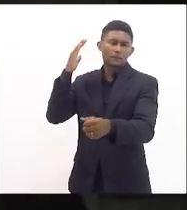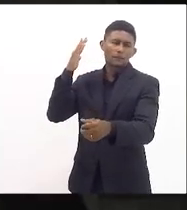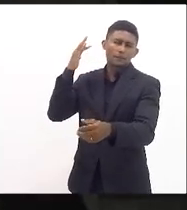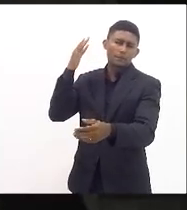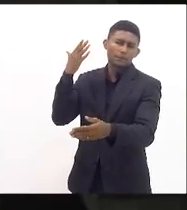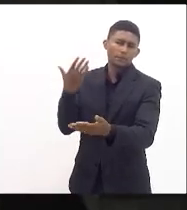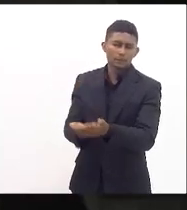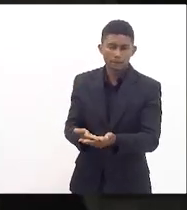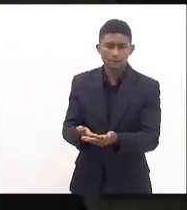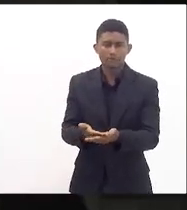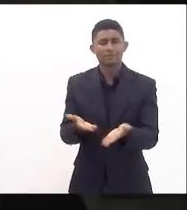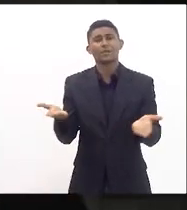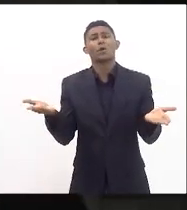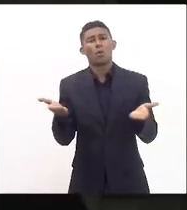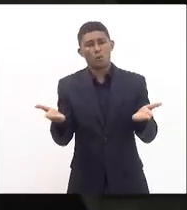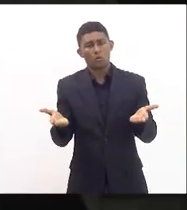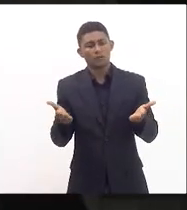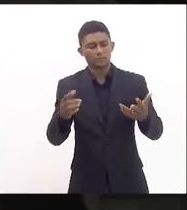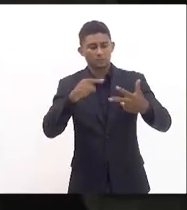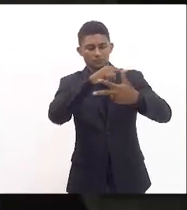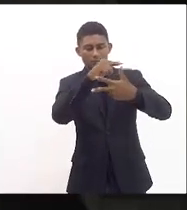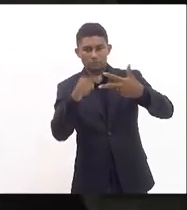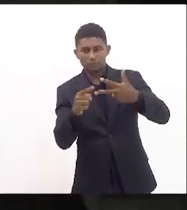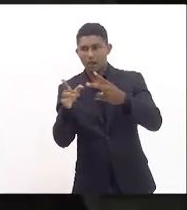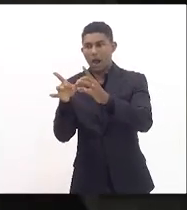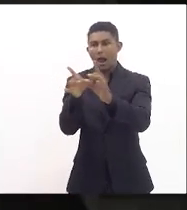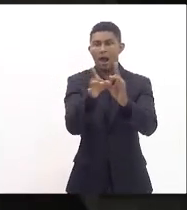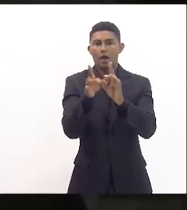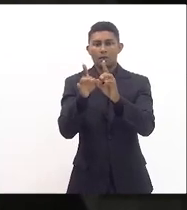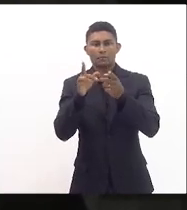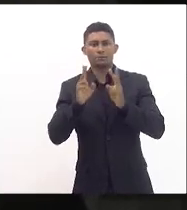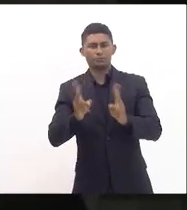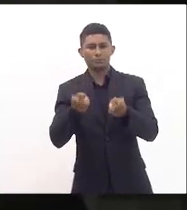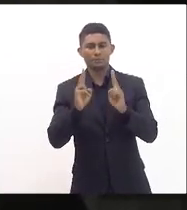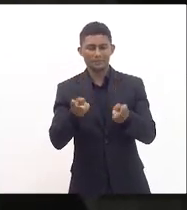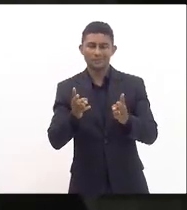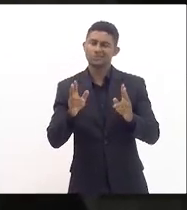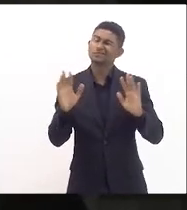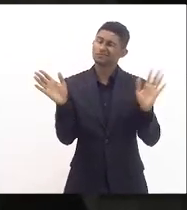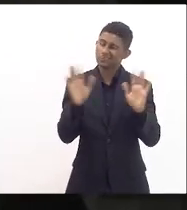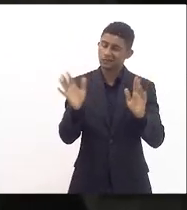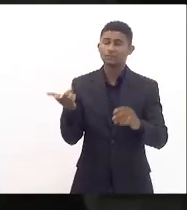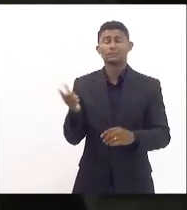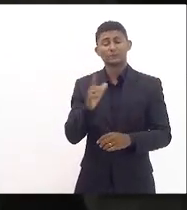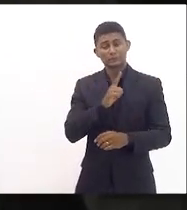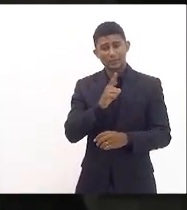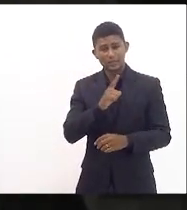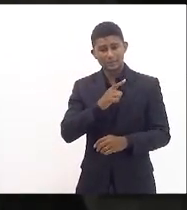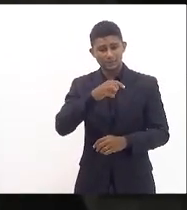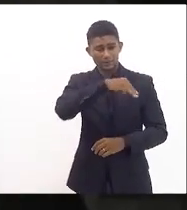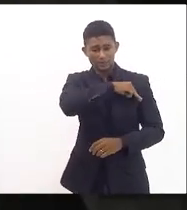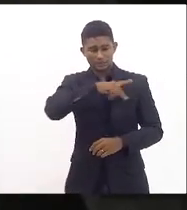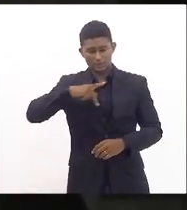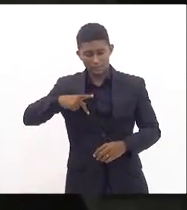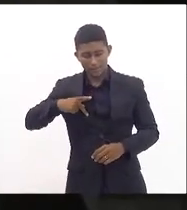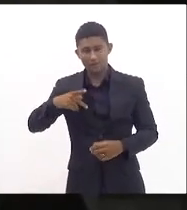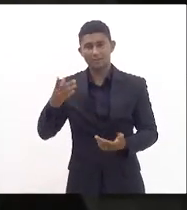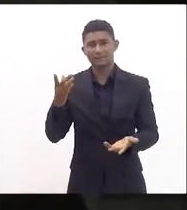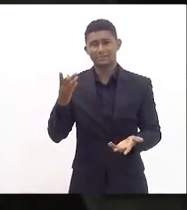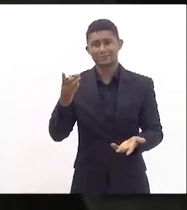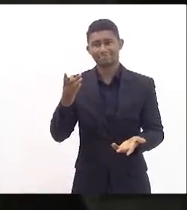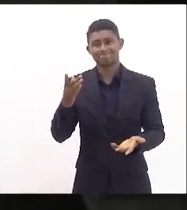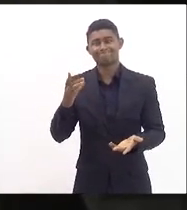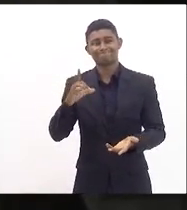hoje não é mais essa trinca maravilhosa só. Tem o Ministério Público, a Defensoria,